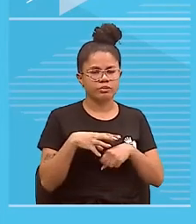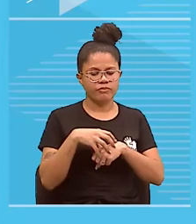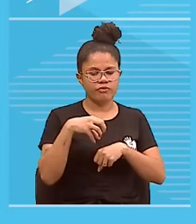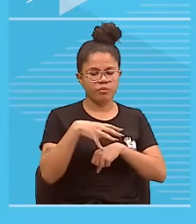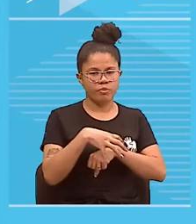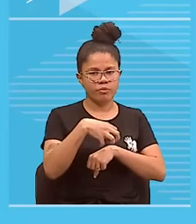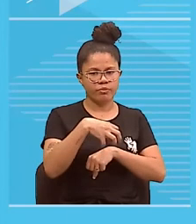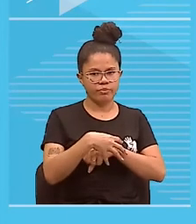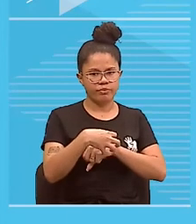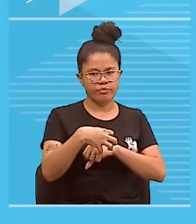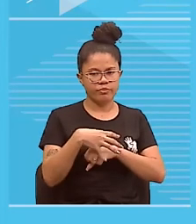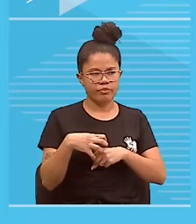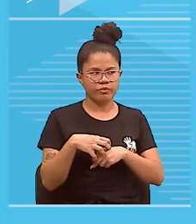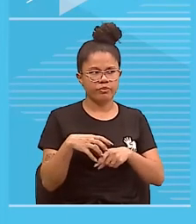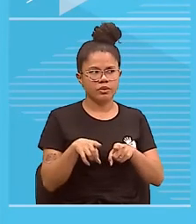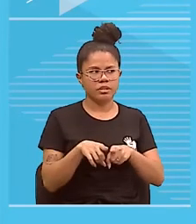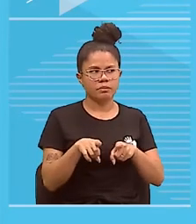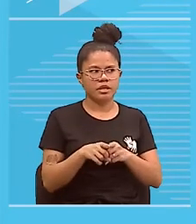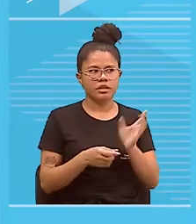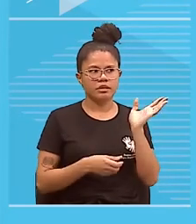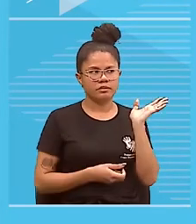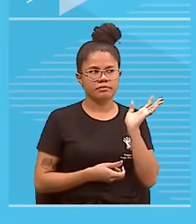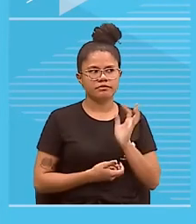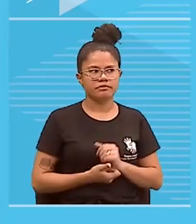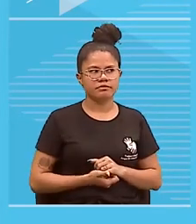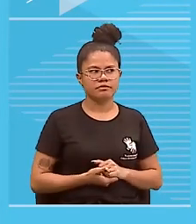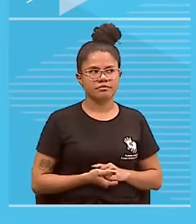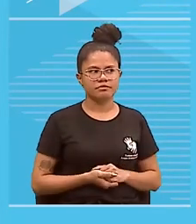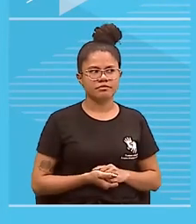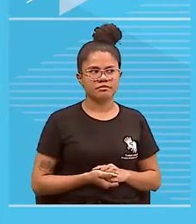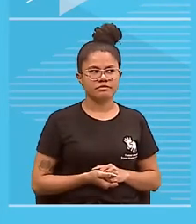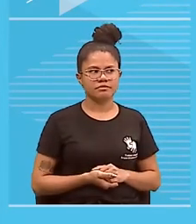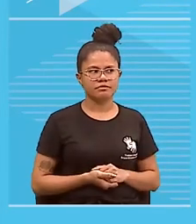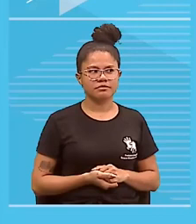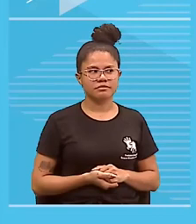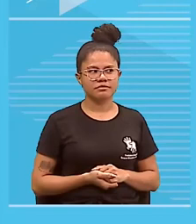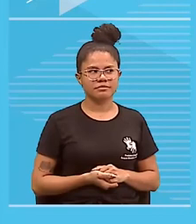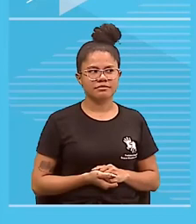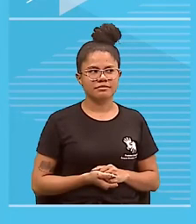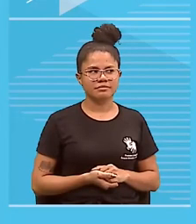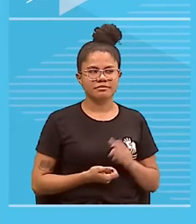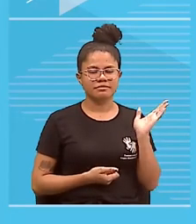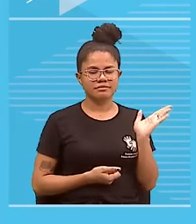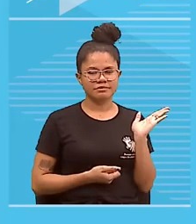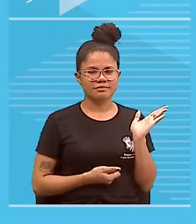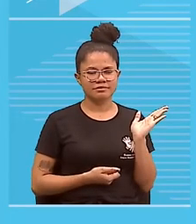e os peptidioglicanos eu fui Cruel agora Joyce